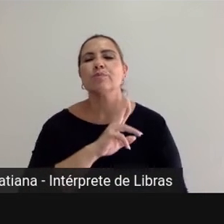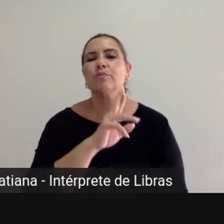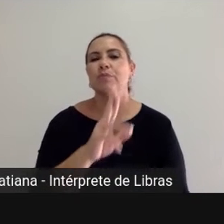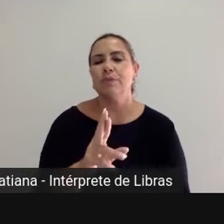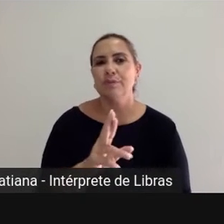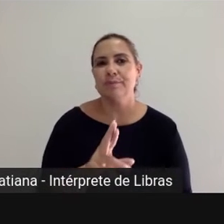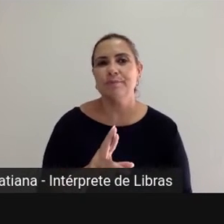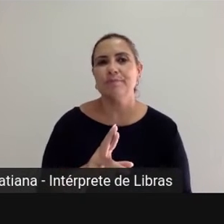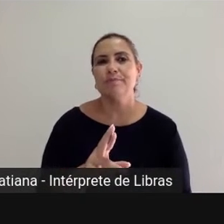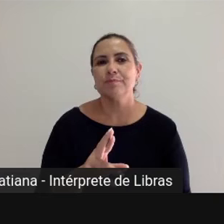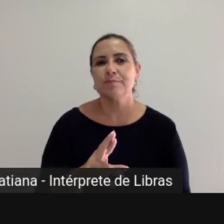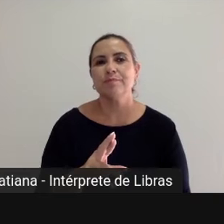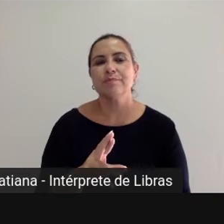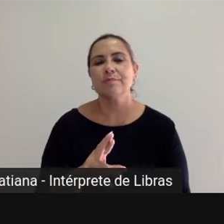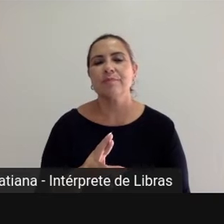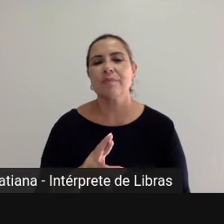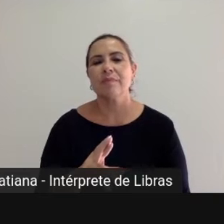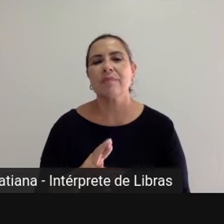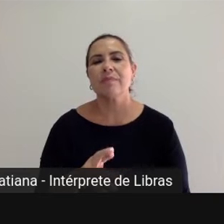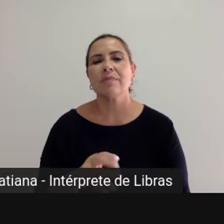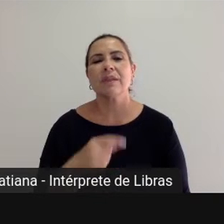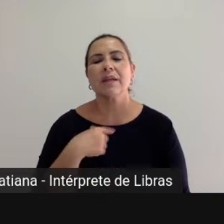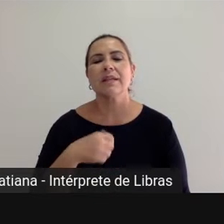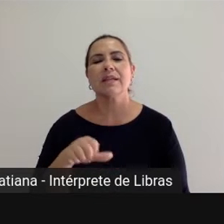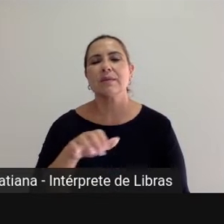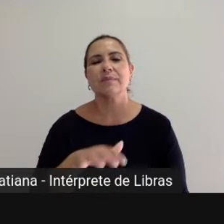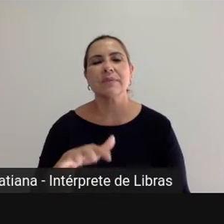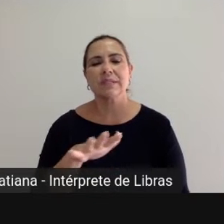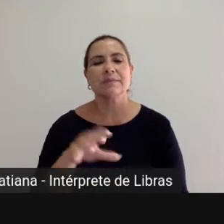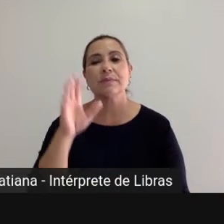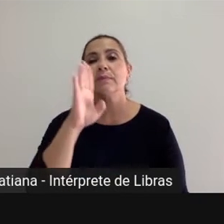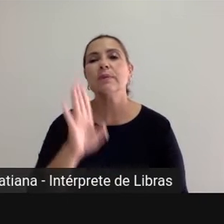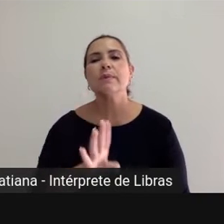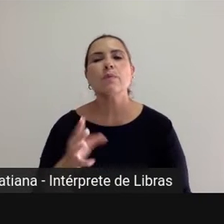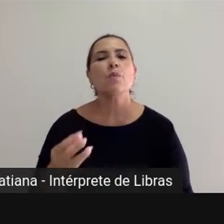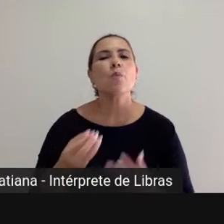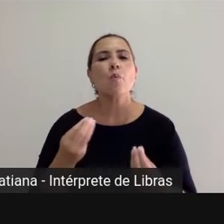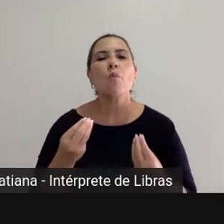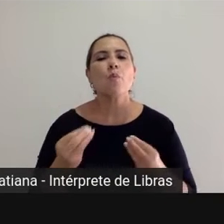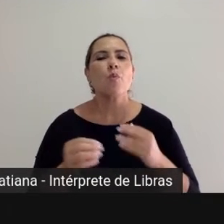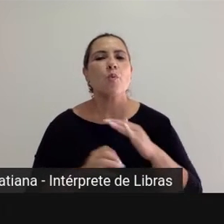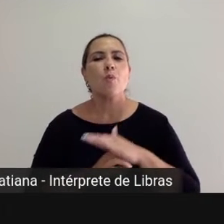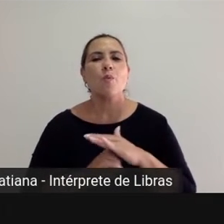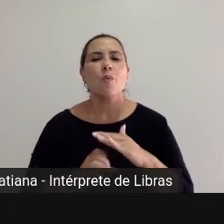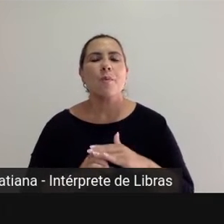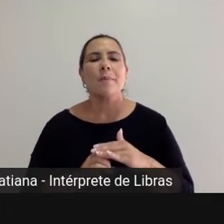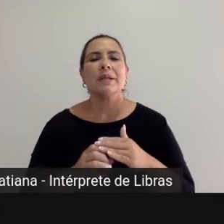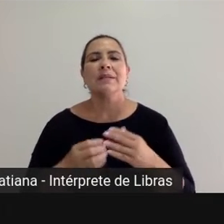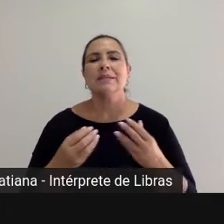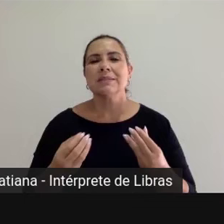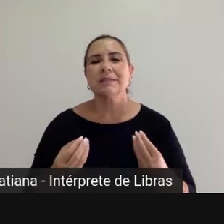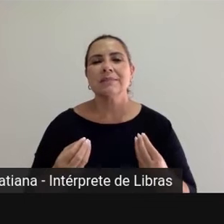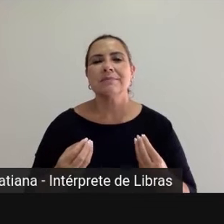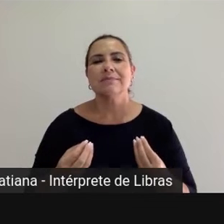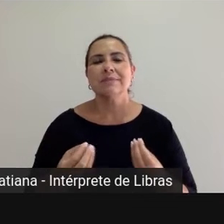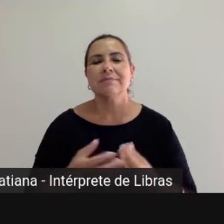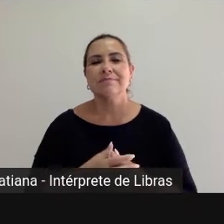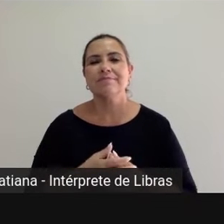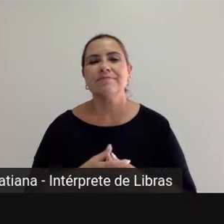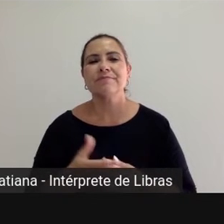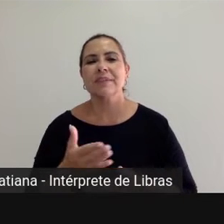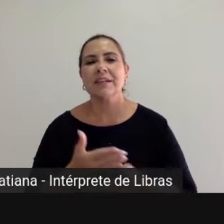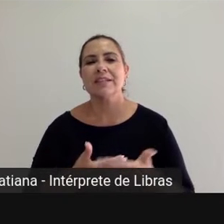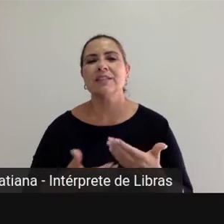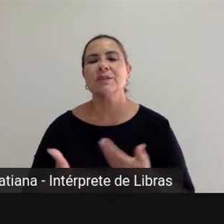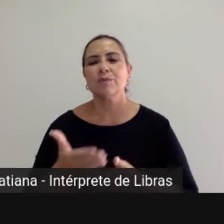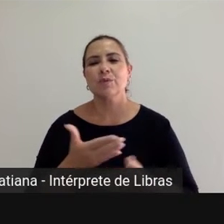representada, o governo está representado no parlamento brasileiro. Mas como que essas empresas que têm tanto poder fazem valer os seus direitos? Eu fui